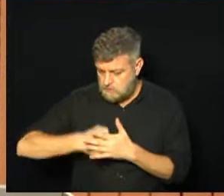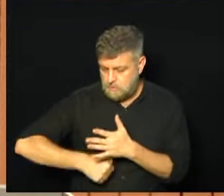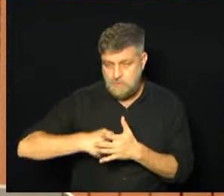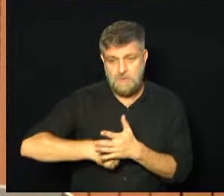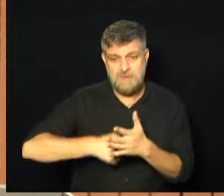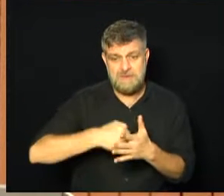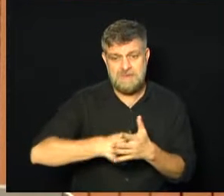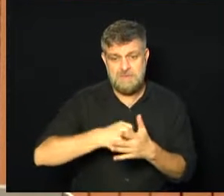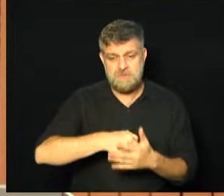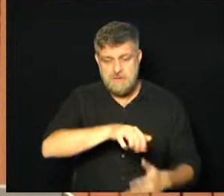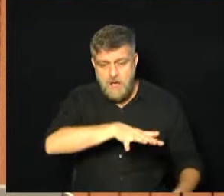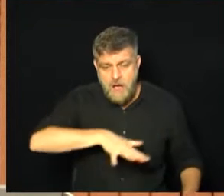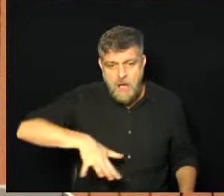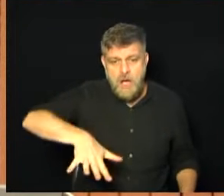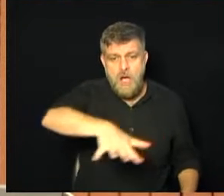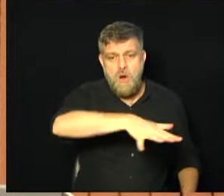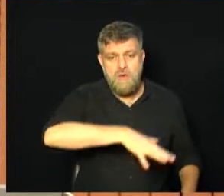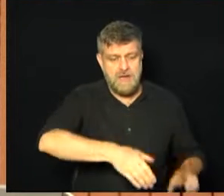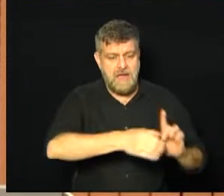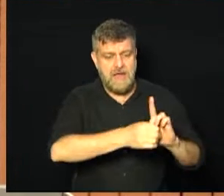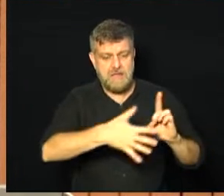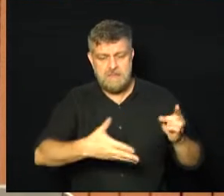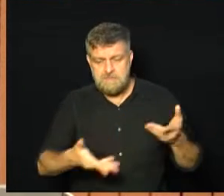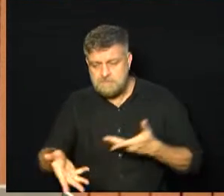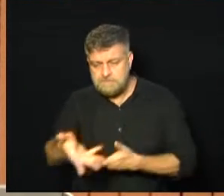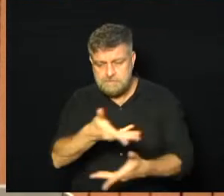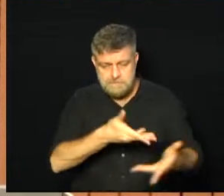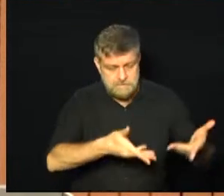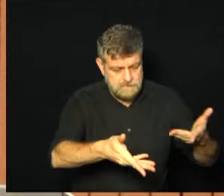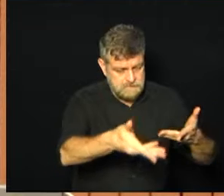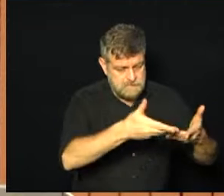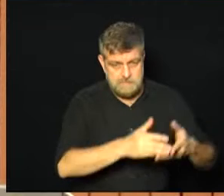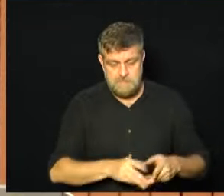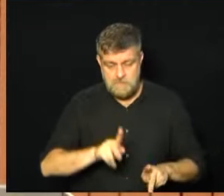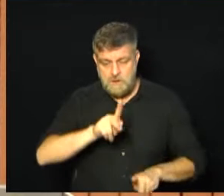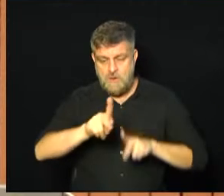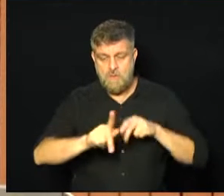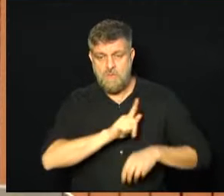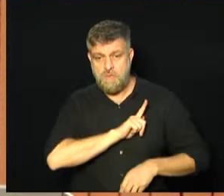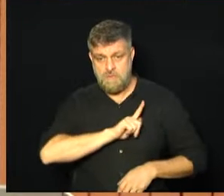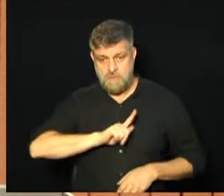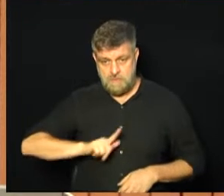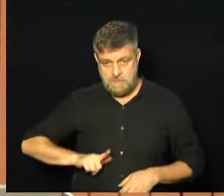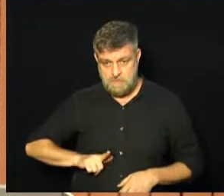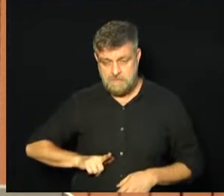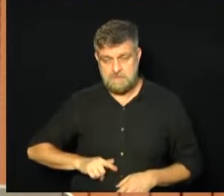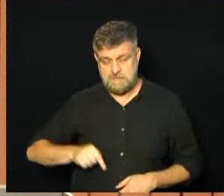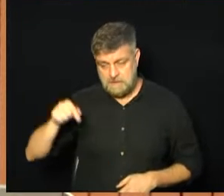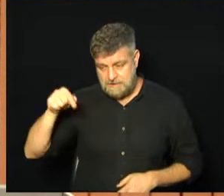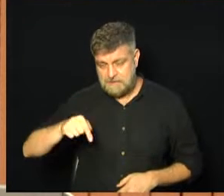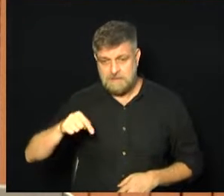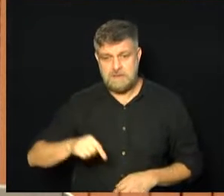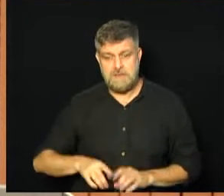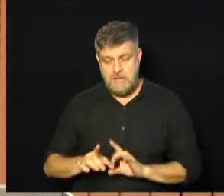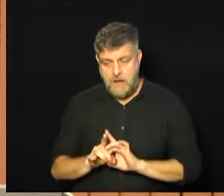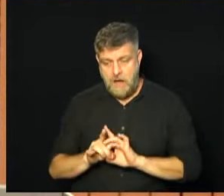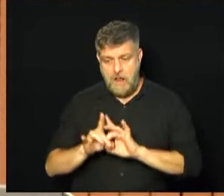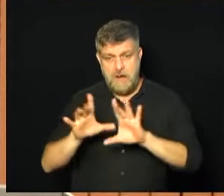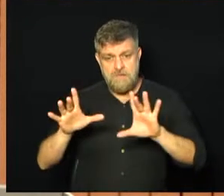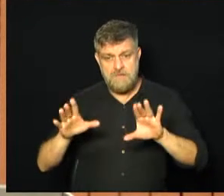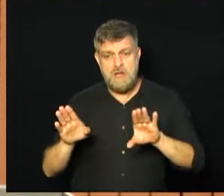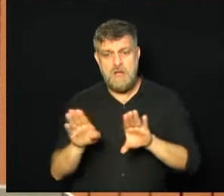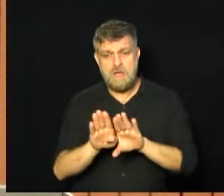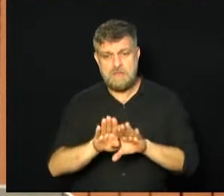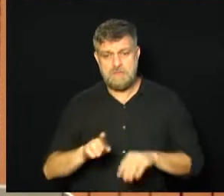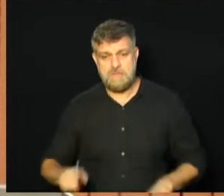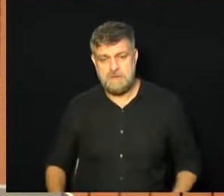dos espaços democráticos e do Estado democrático de direito. E principalmente porque o